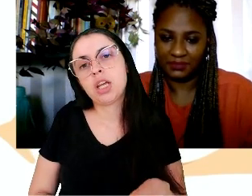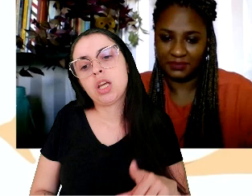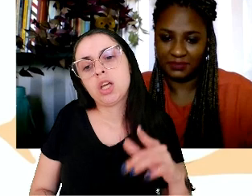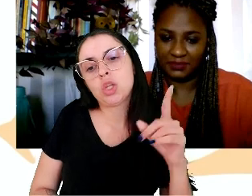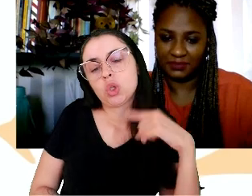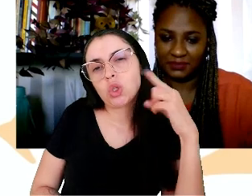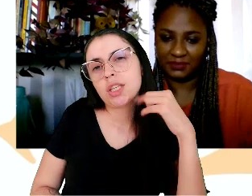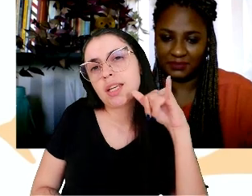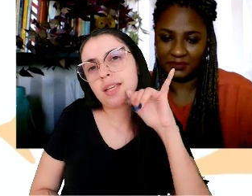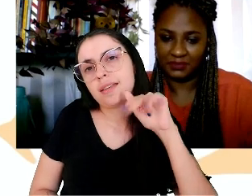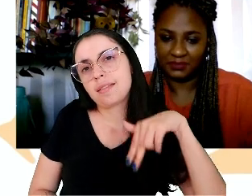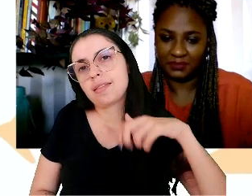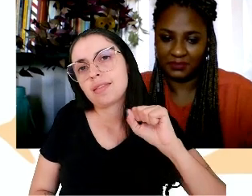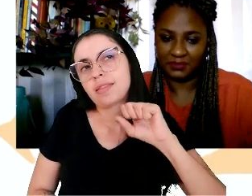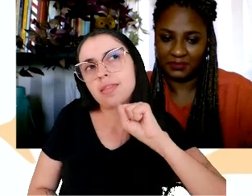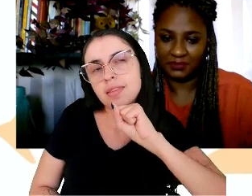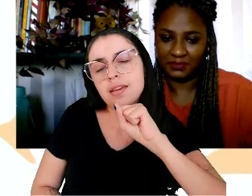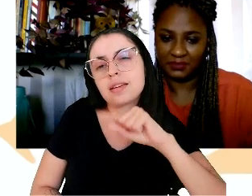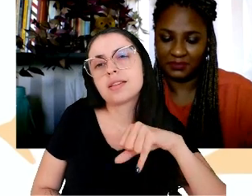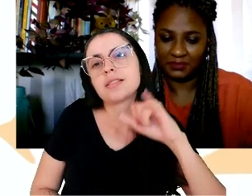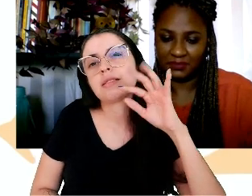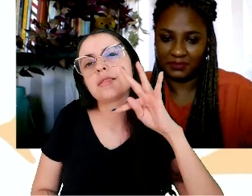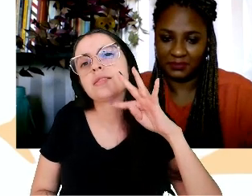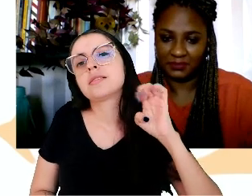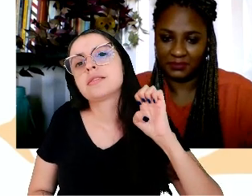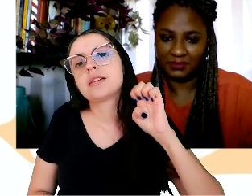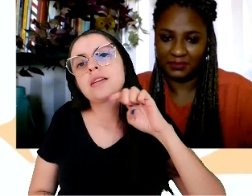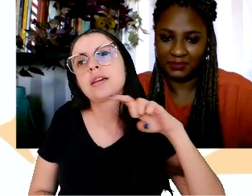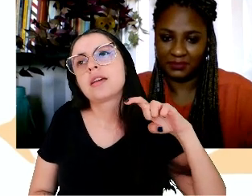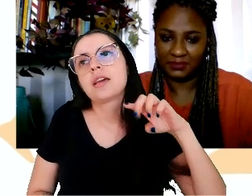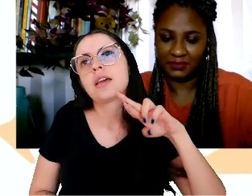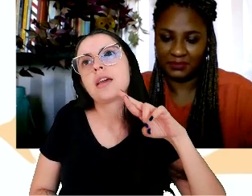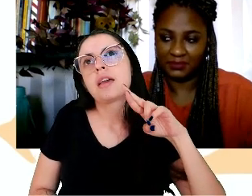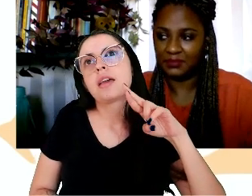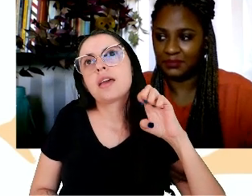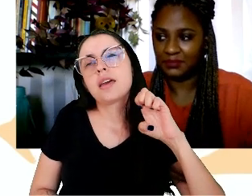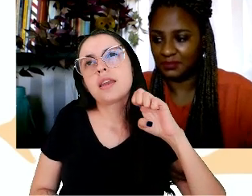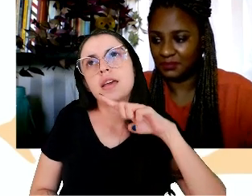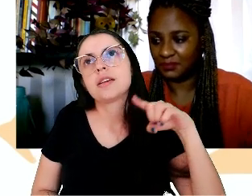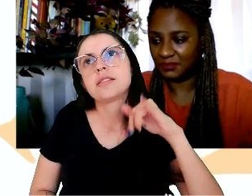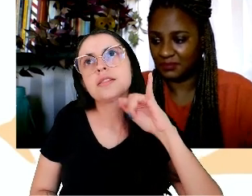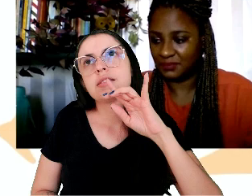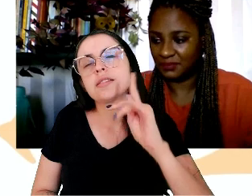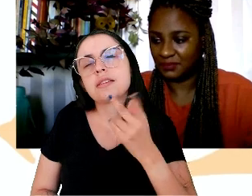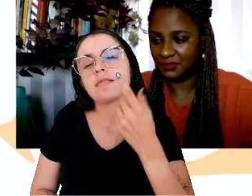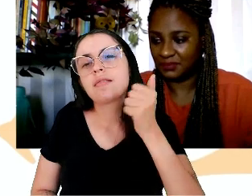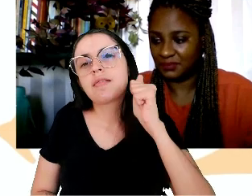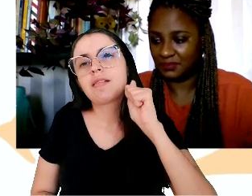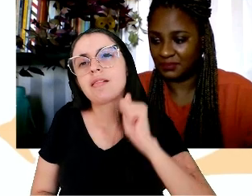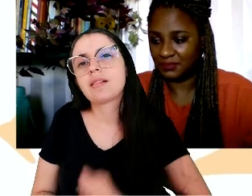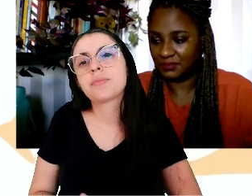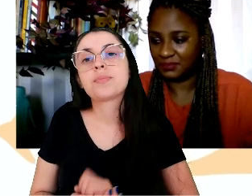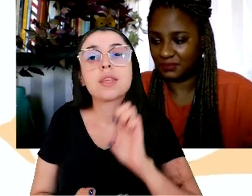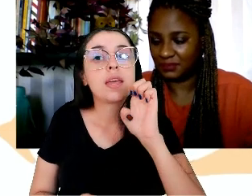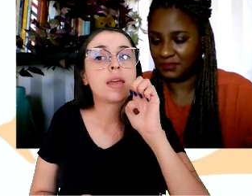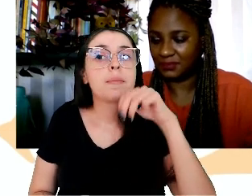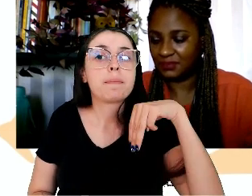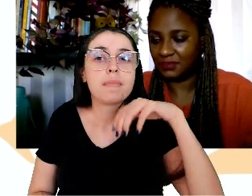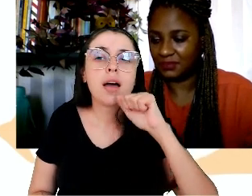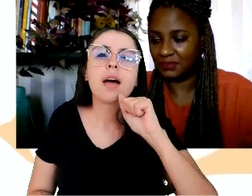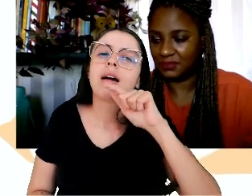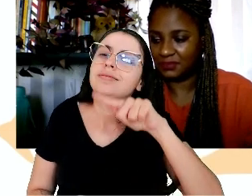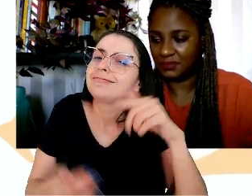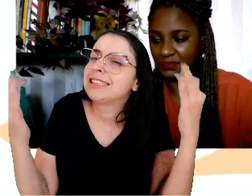Inês, doutora Terezinha Caserta. Os eventos da EMAG estão